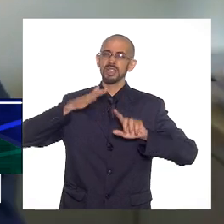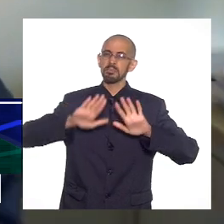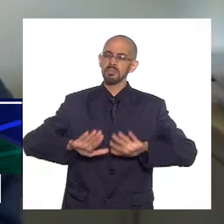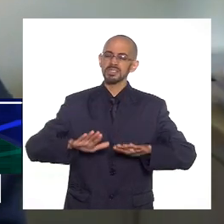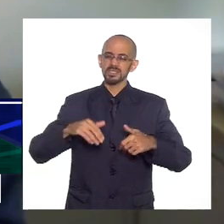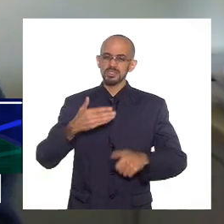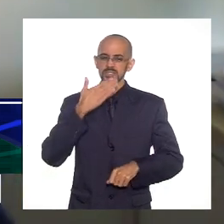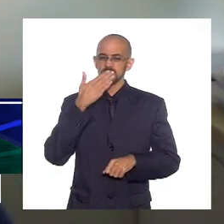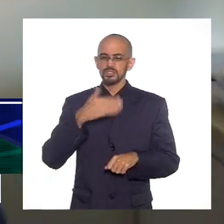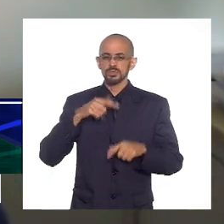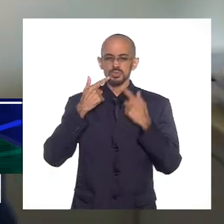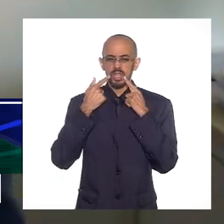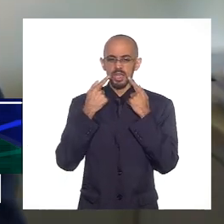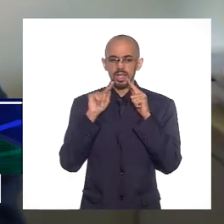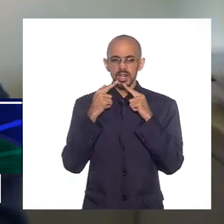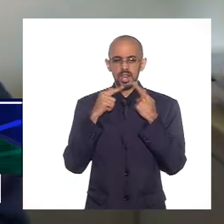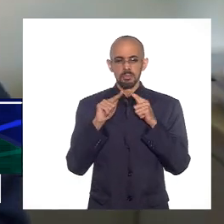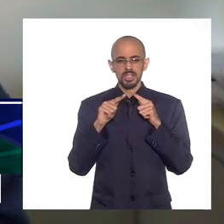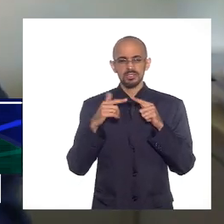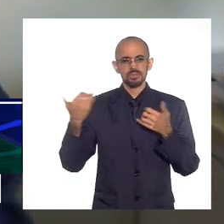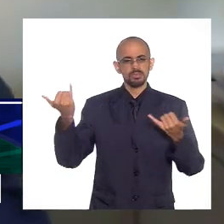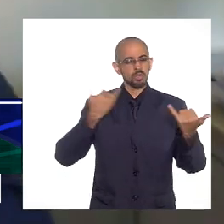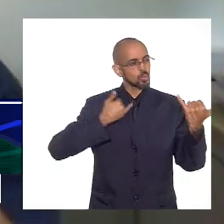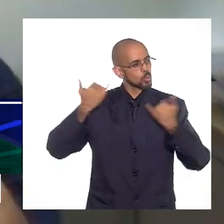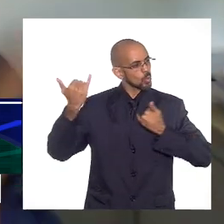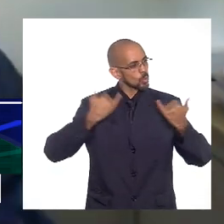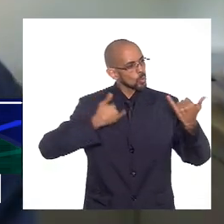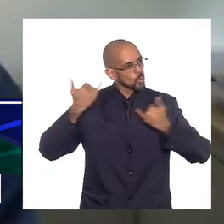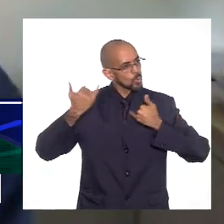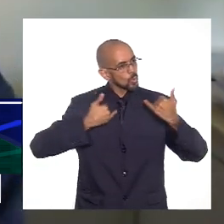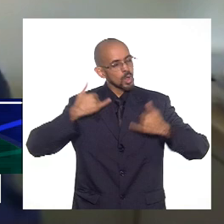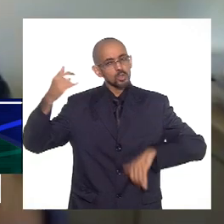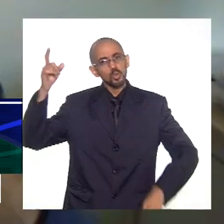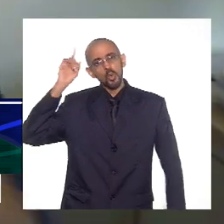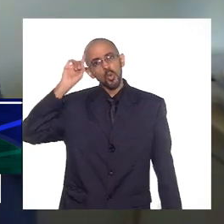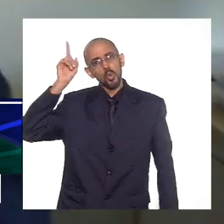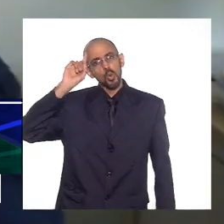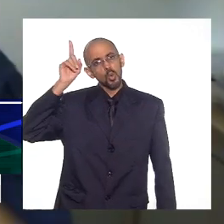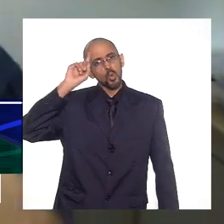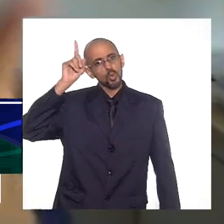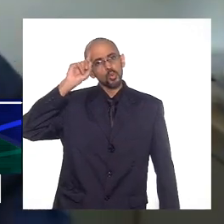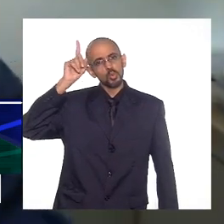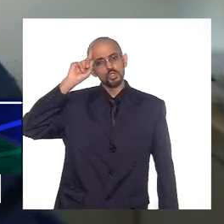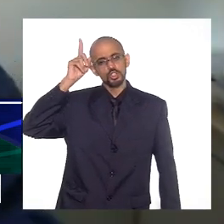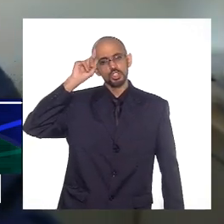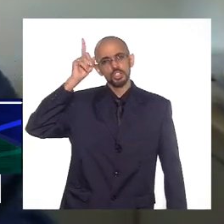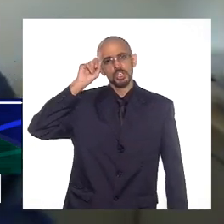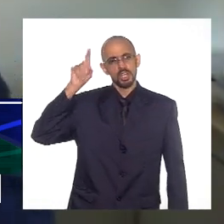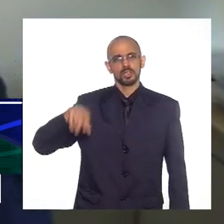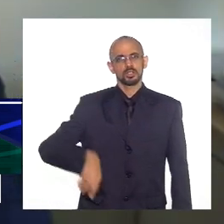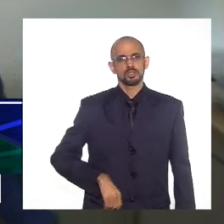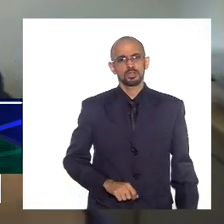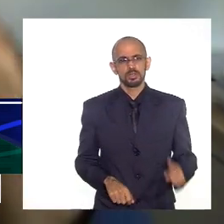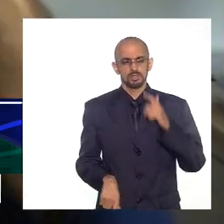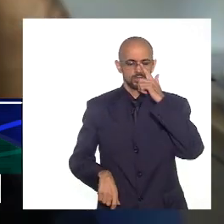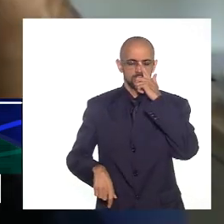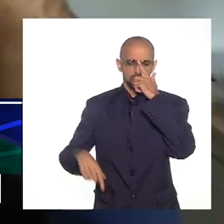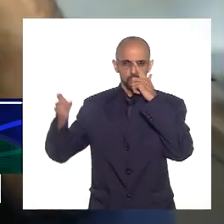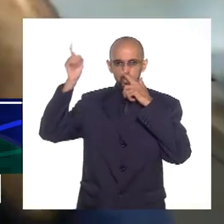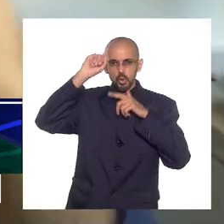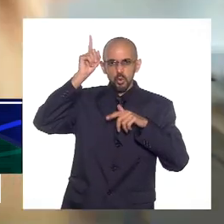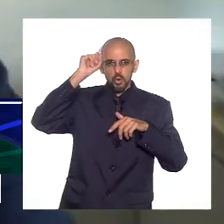de reclamação chega todo dia. Todo dia tem uma